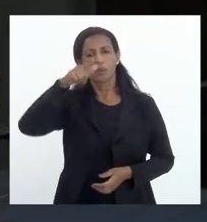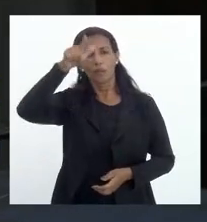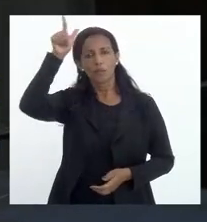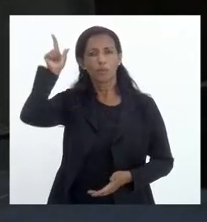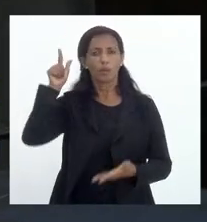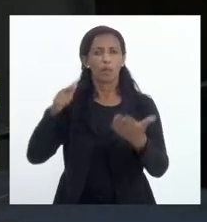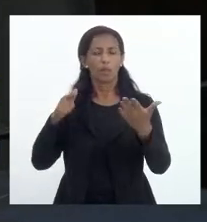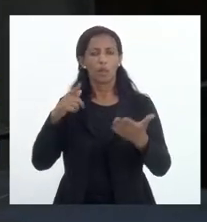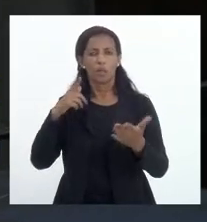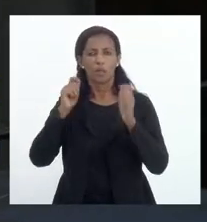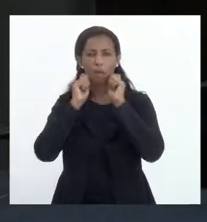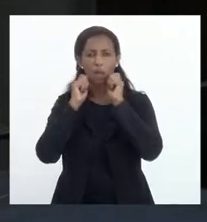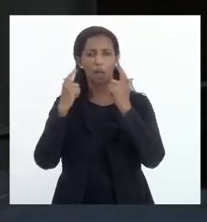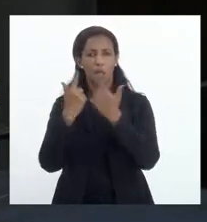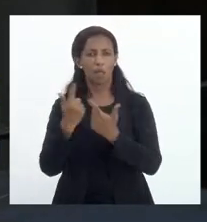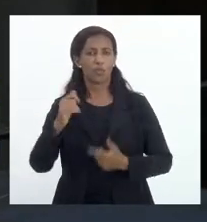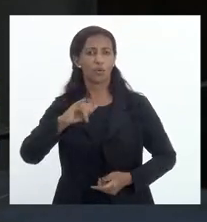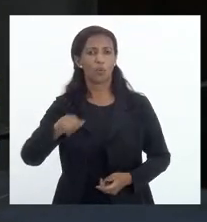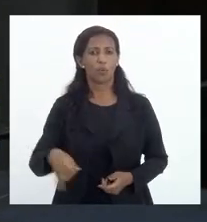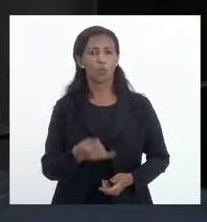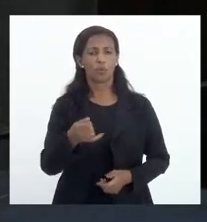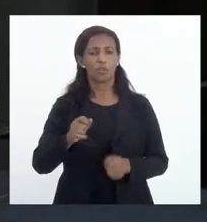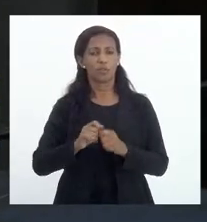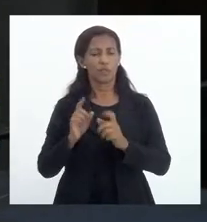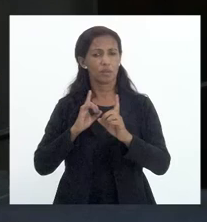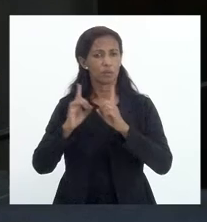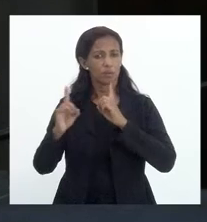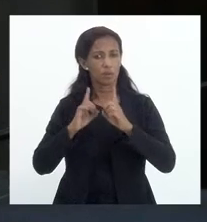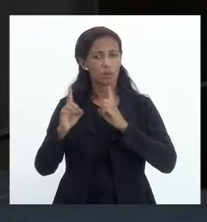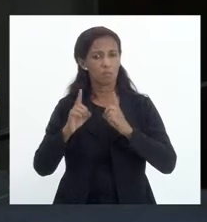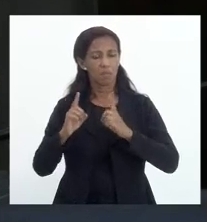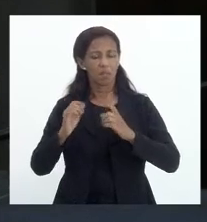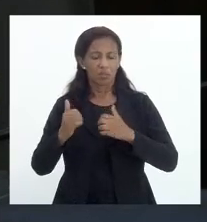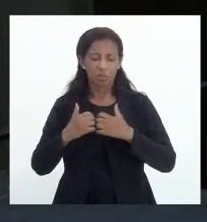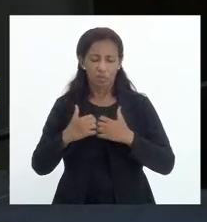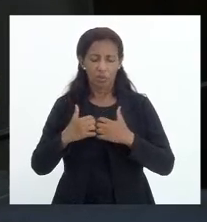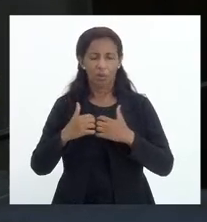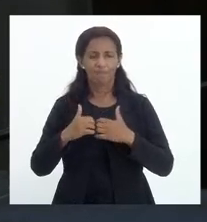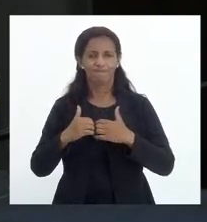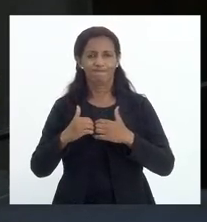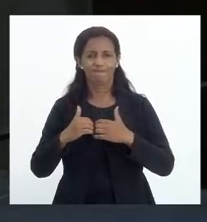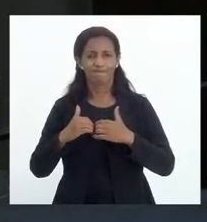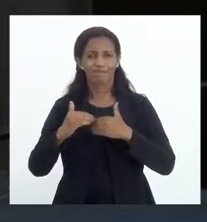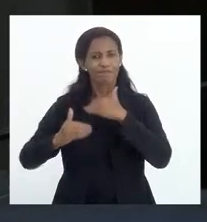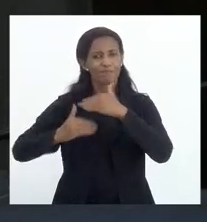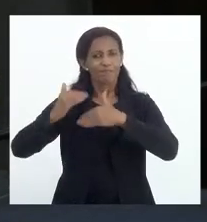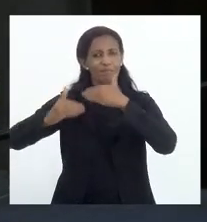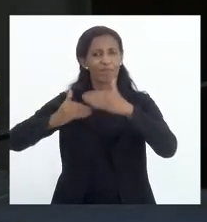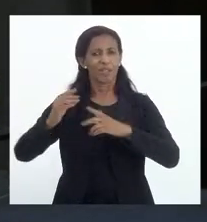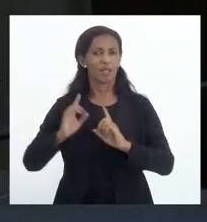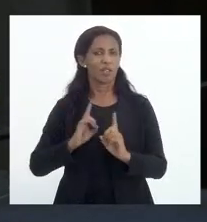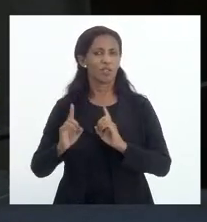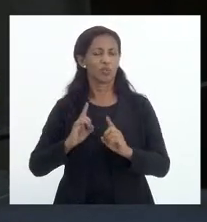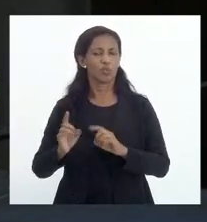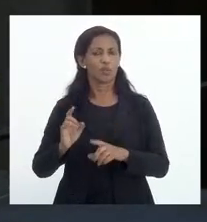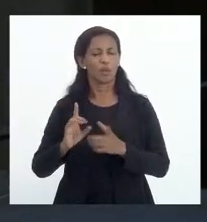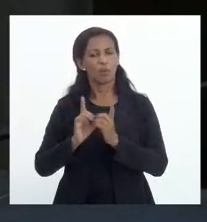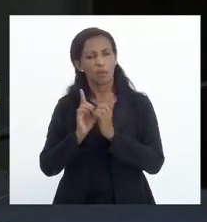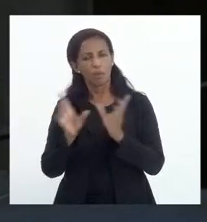e ao parlamento a oportunidade de fazer o debate que só engrandece a discussão do Rio de Janeiro, a